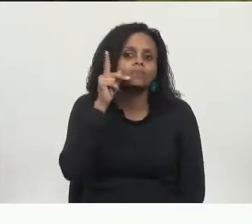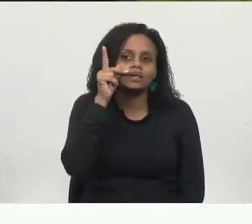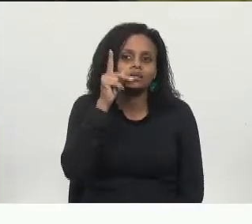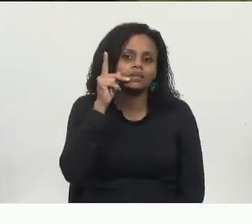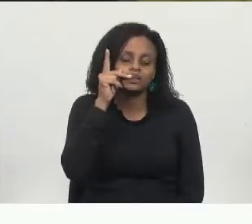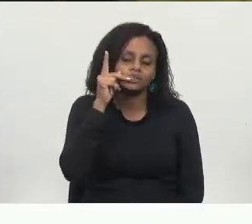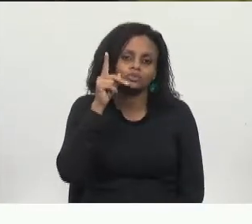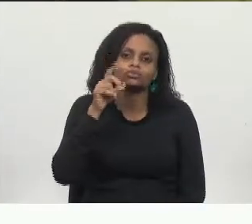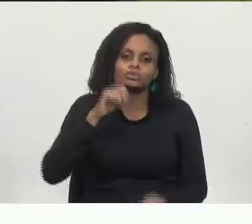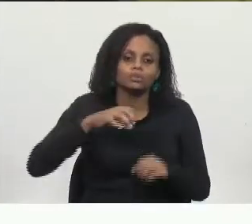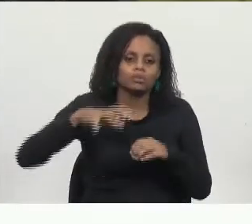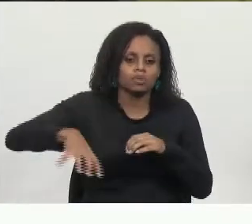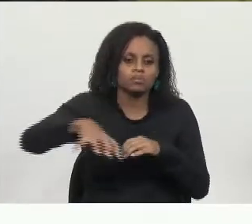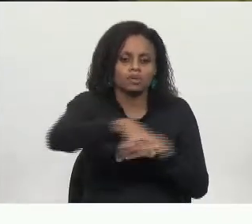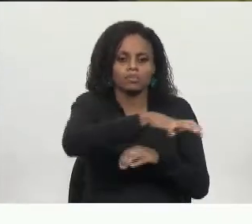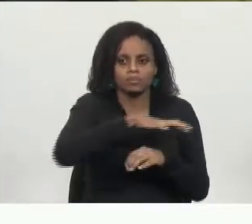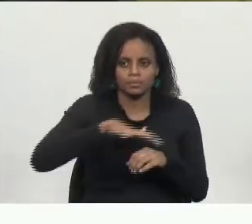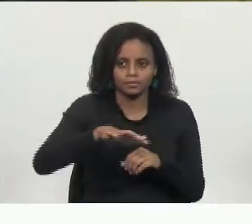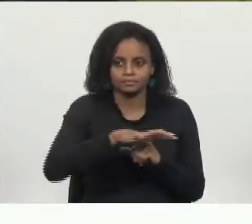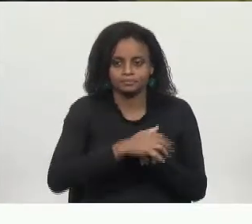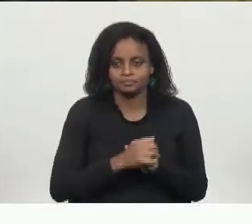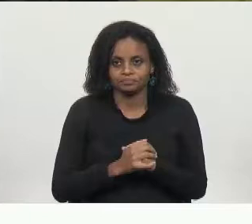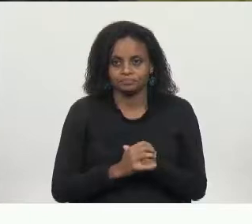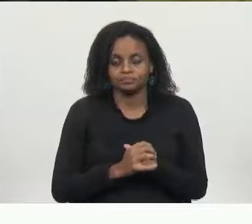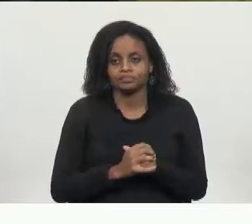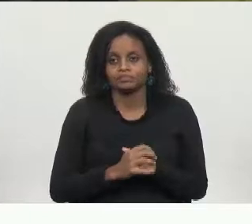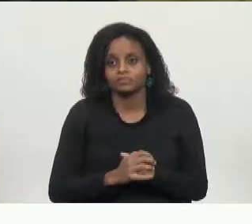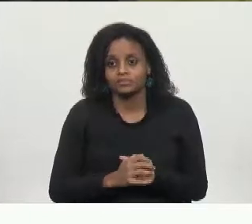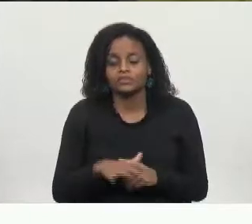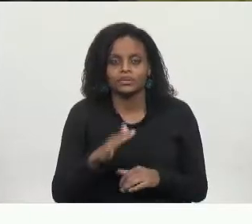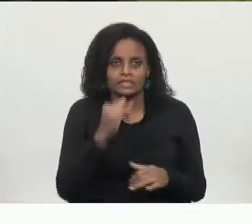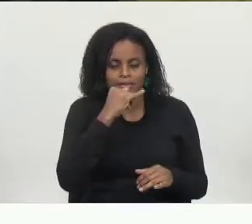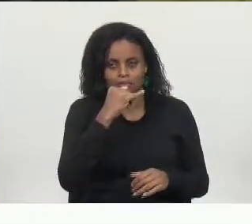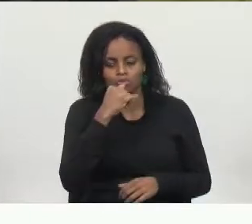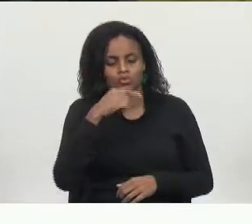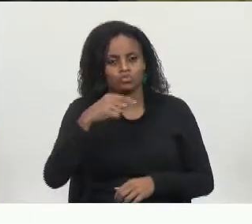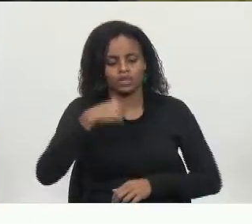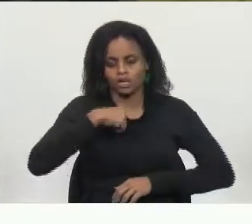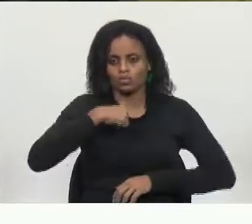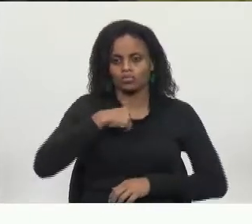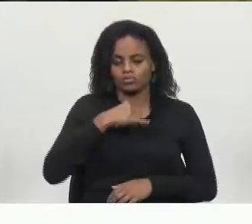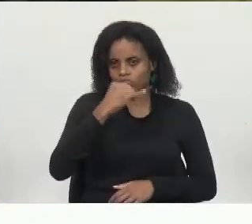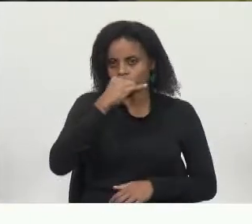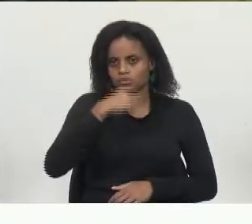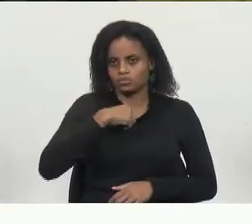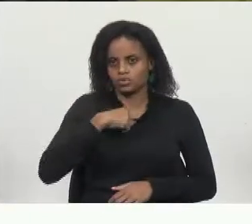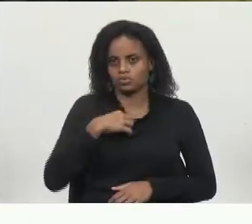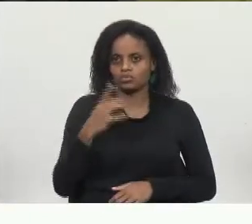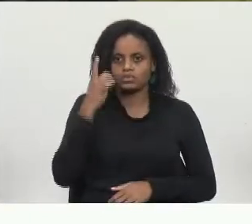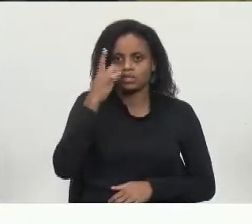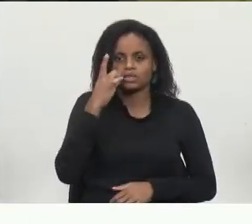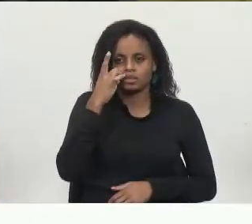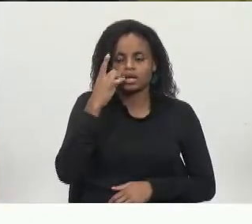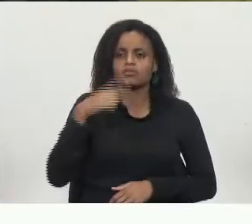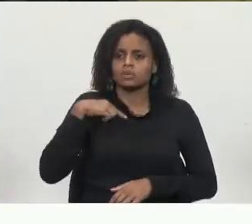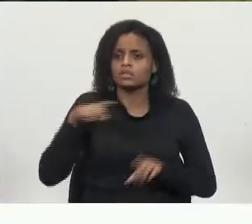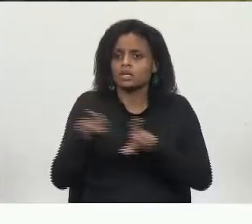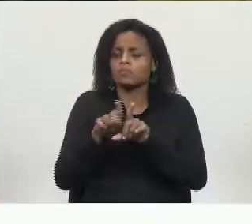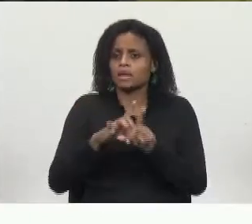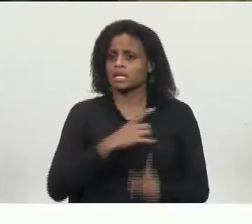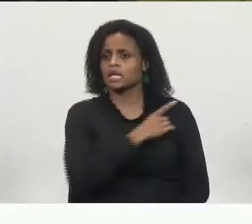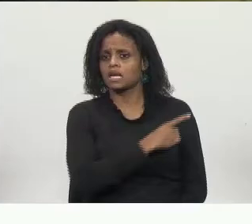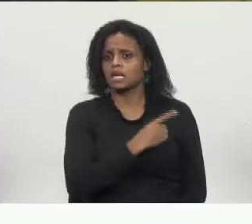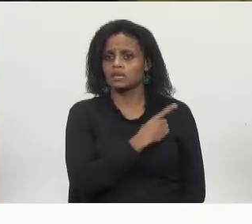e suas áreas adjacentes. Ou seja, se nós tivermos um deputado, como eu, no caso, delegado de polícia, eu vou ter